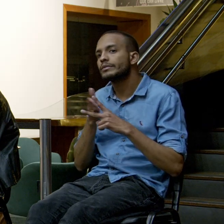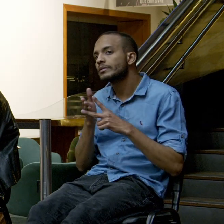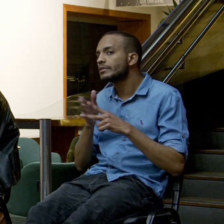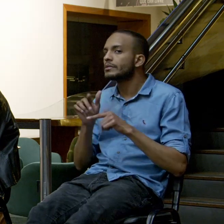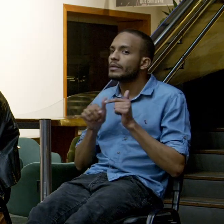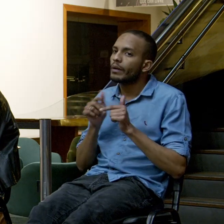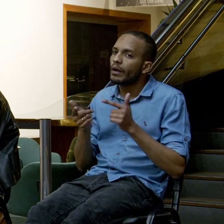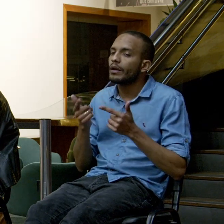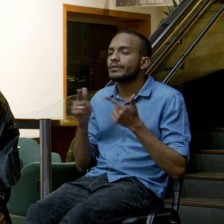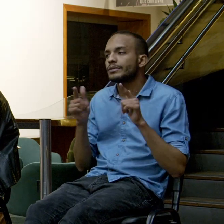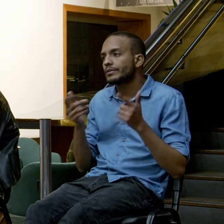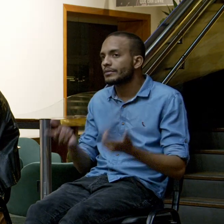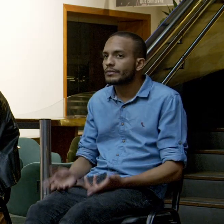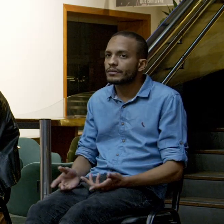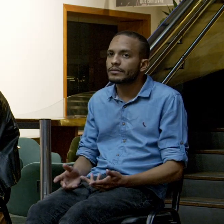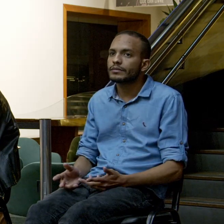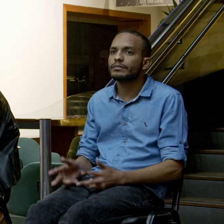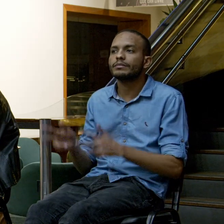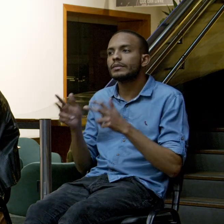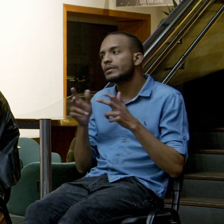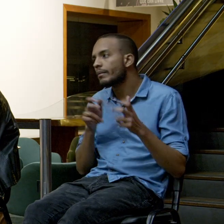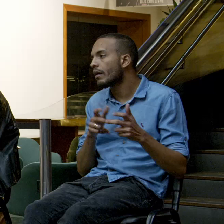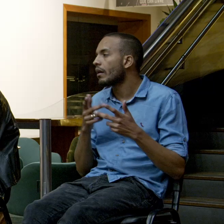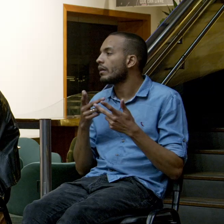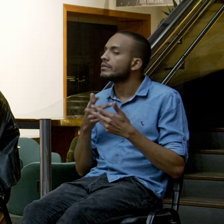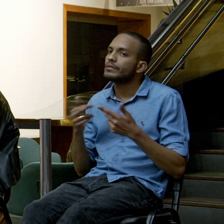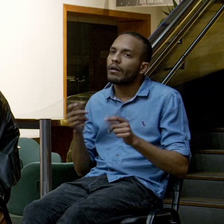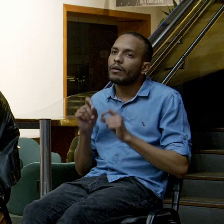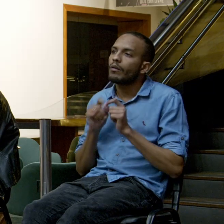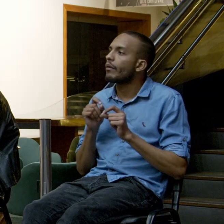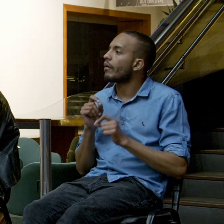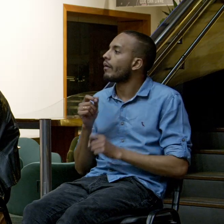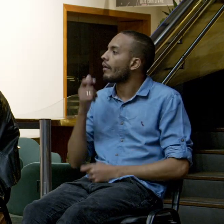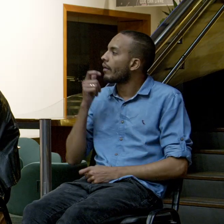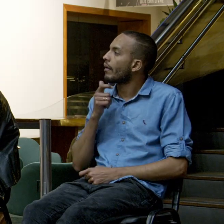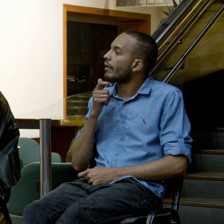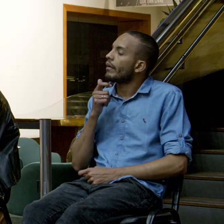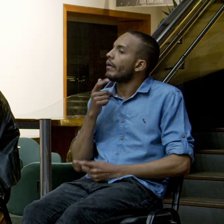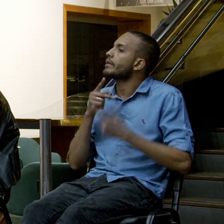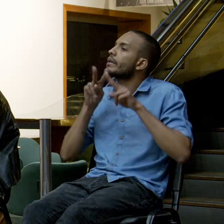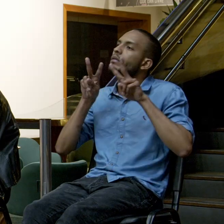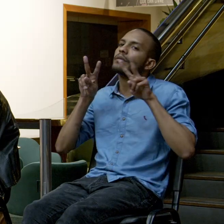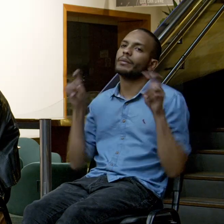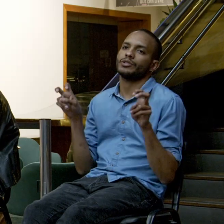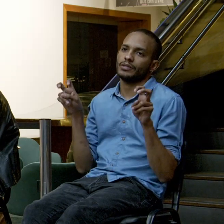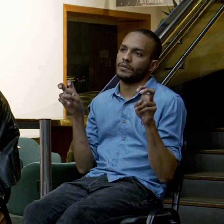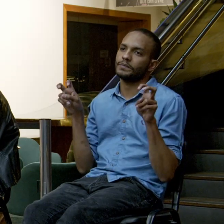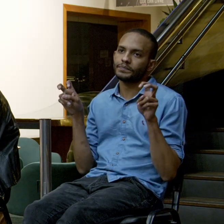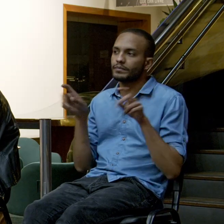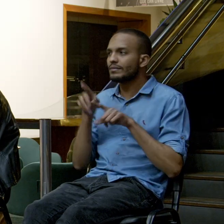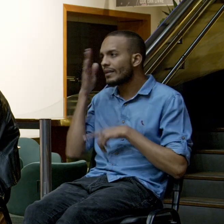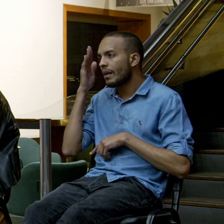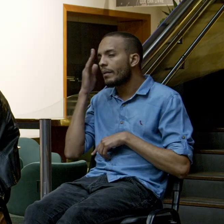ou então perceber uma certa, que é o oposto à tematização disso,